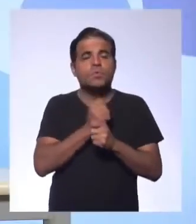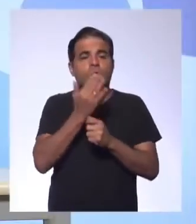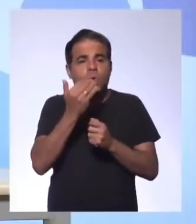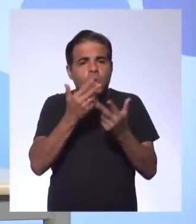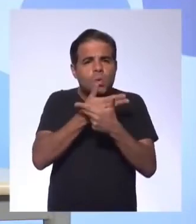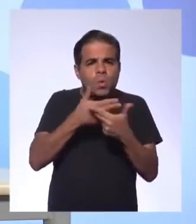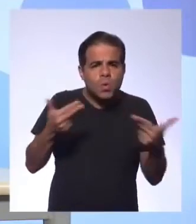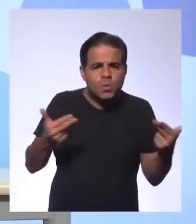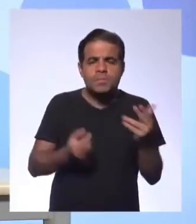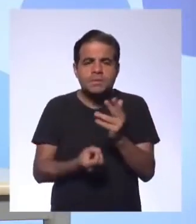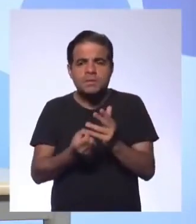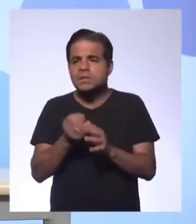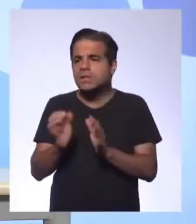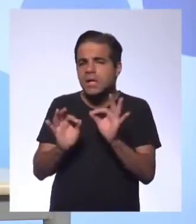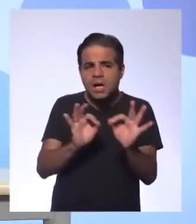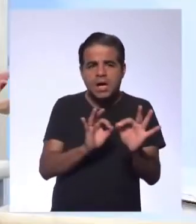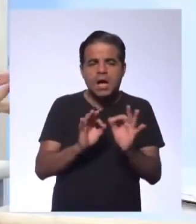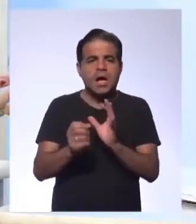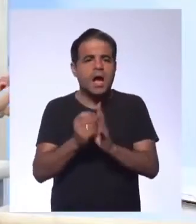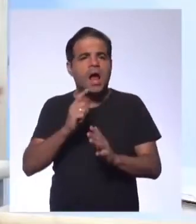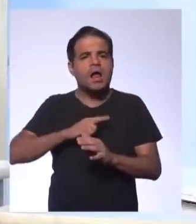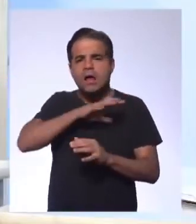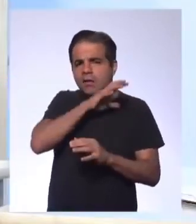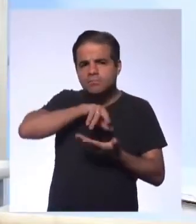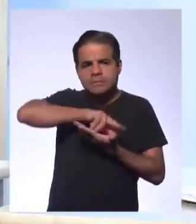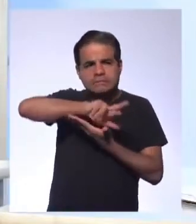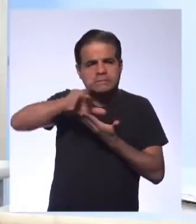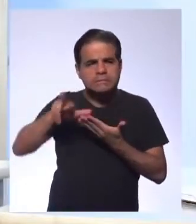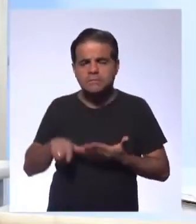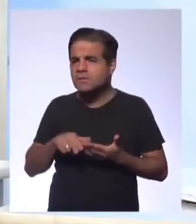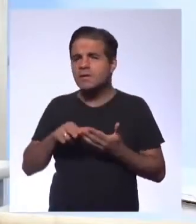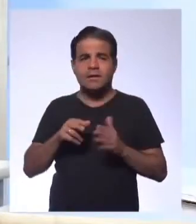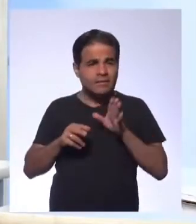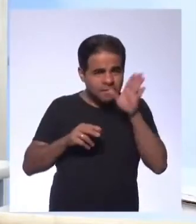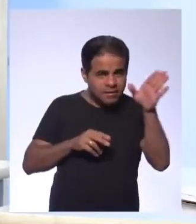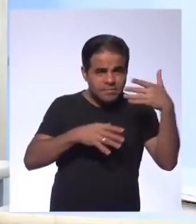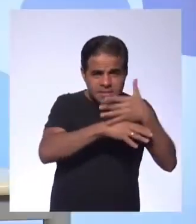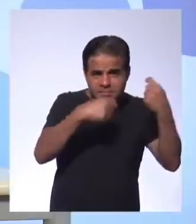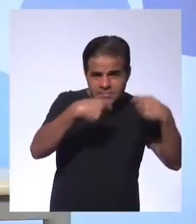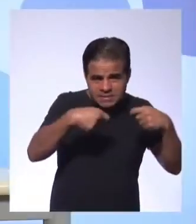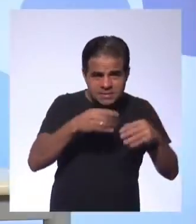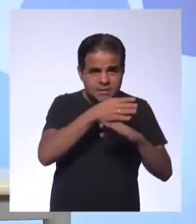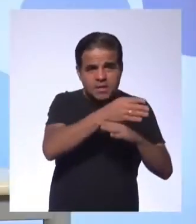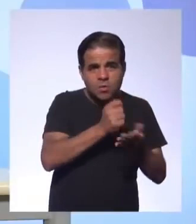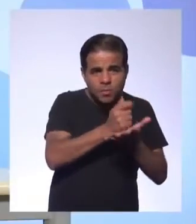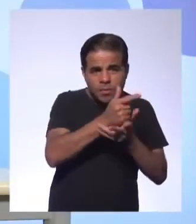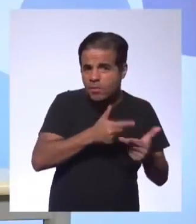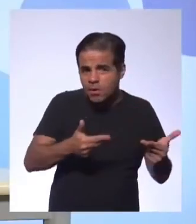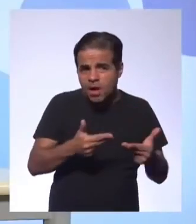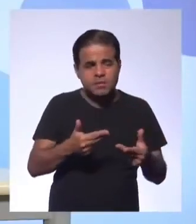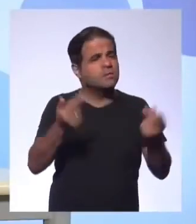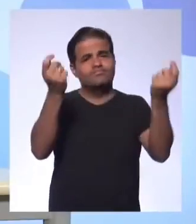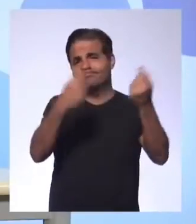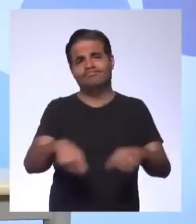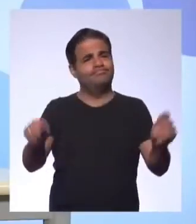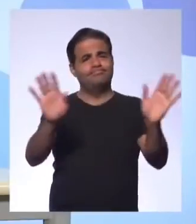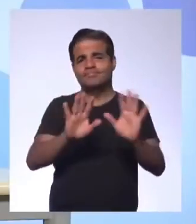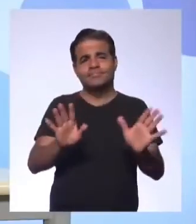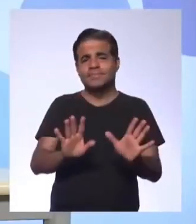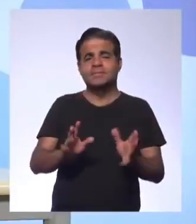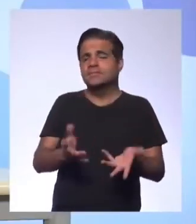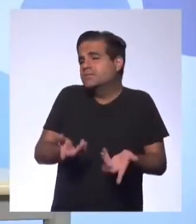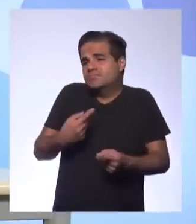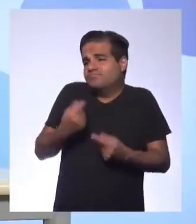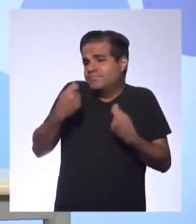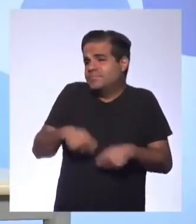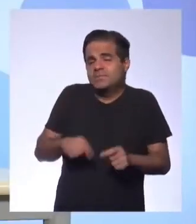alimentar, eles criam os animais. Então, você acha que eles precisam ir para a cidade para comprar alguma coisa? Acho que não, né? Por que não? Porque lá eles têm